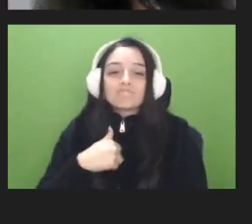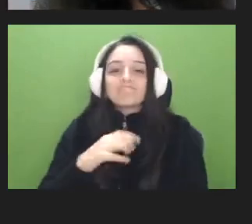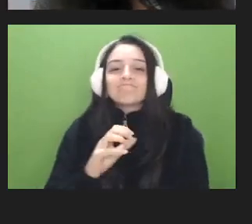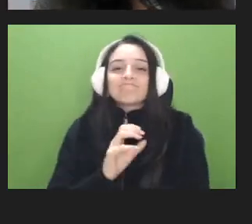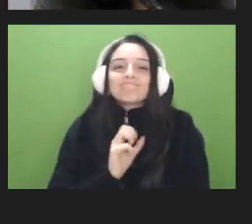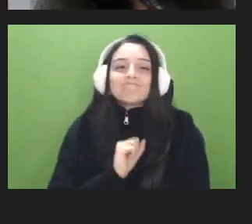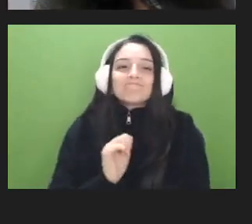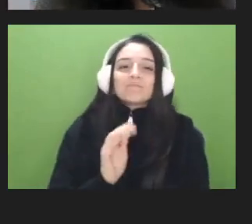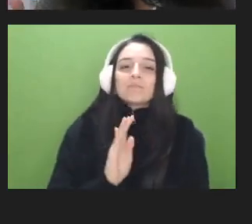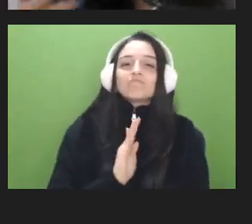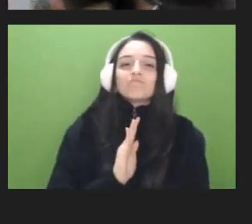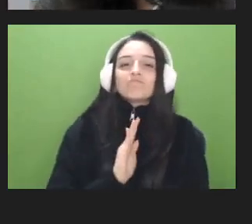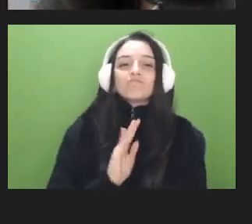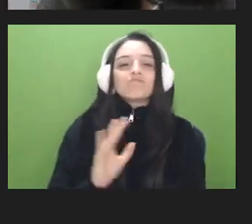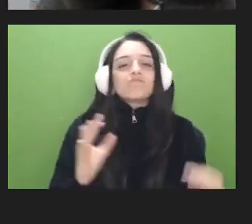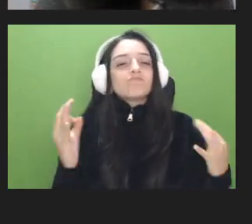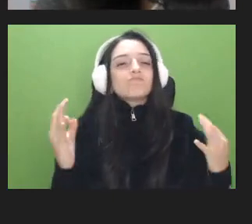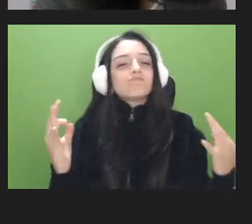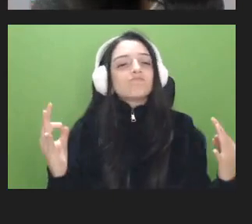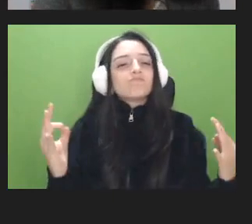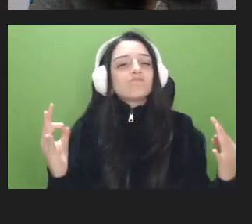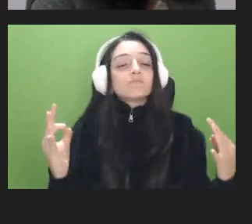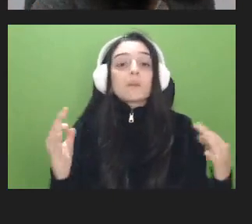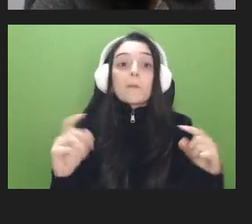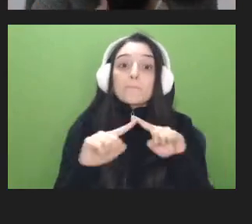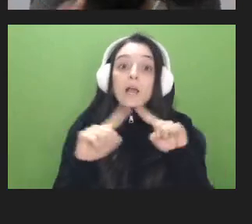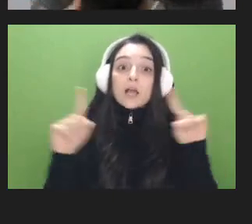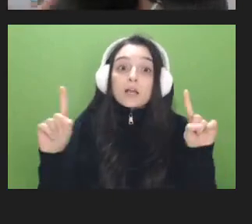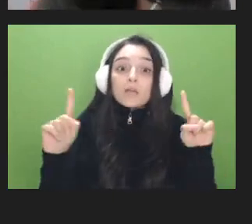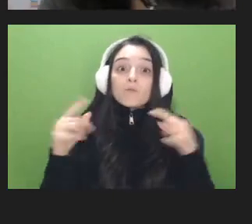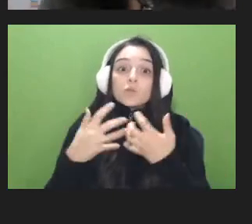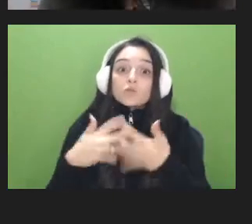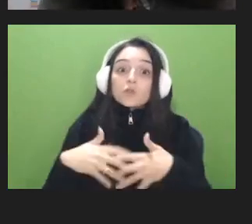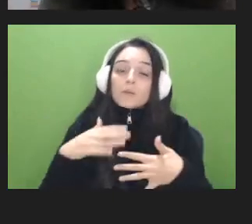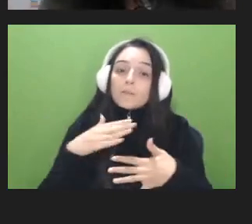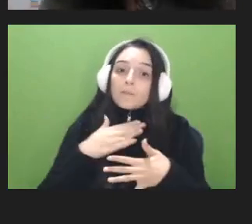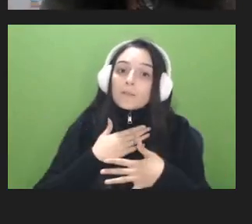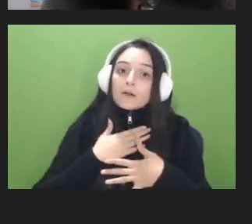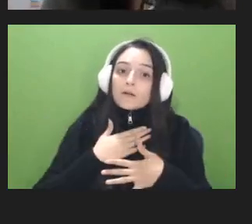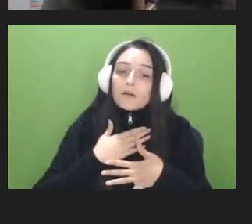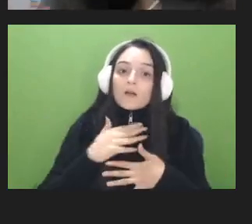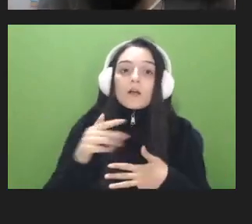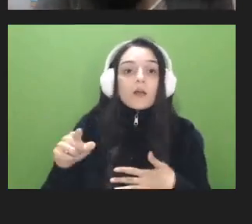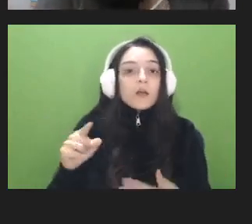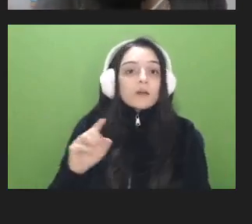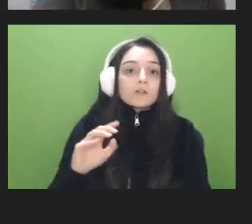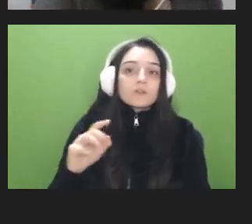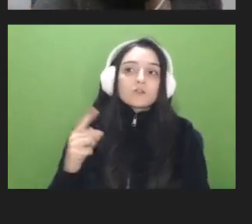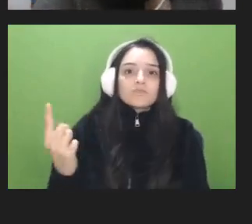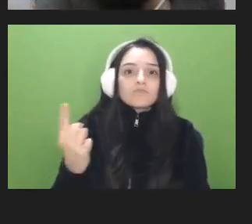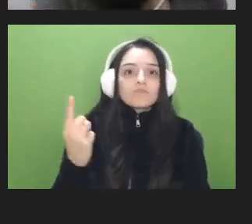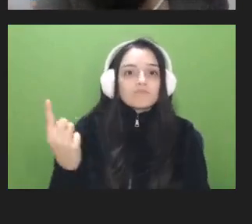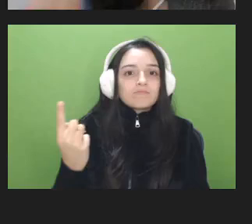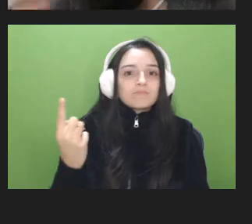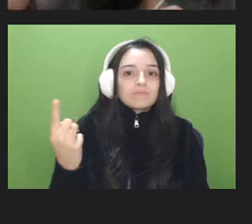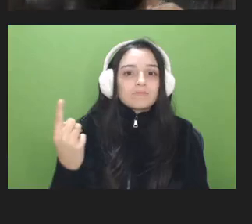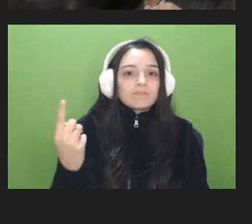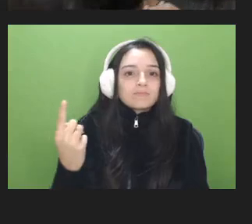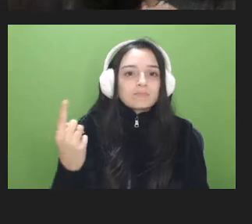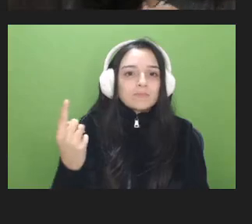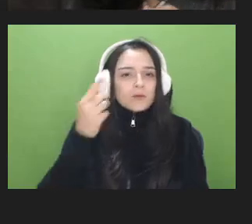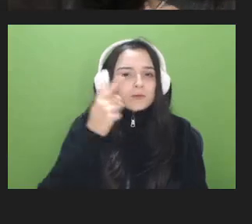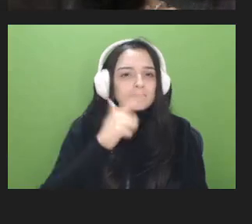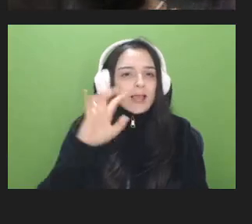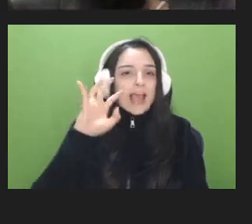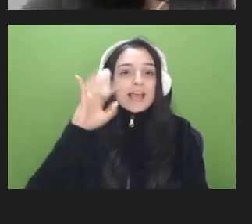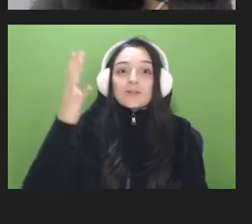um yoga, né? Mas entendo que é uma prática que serve para mim. Mas que ela sozinha não vai dar conta de um sofrimento que às vezes